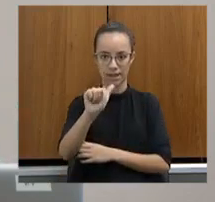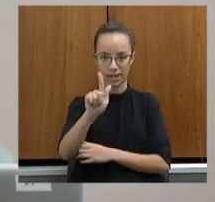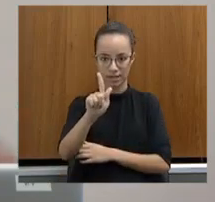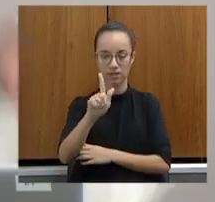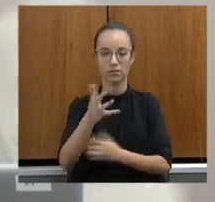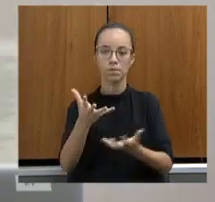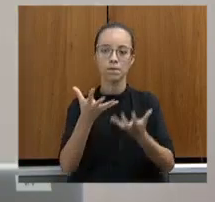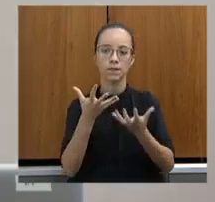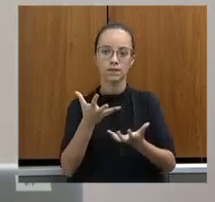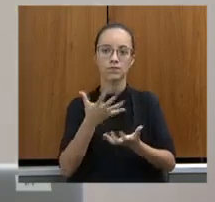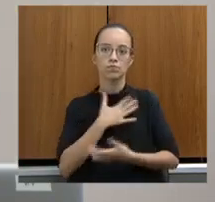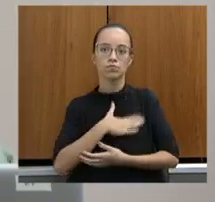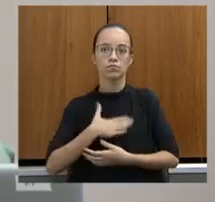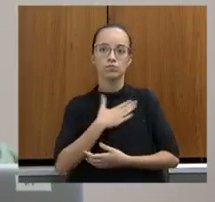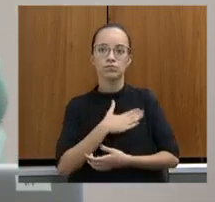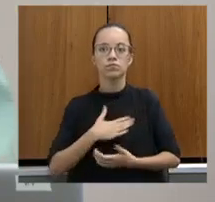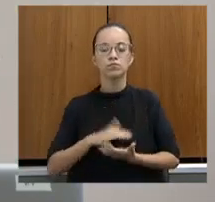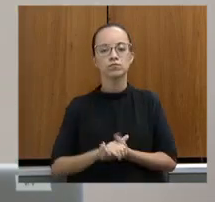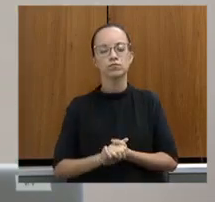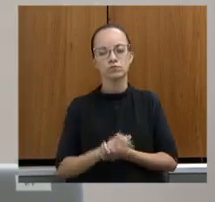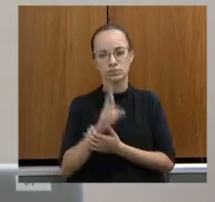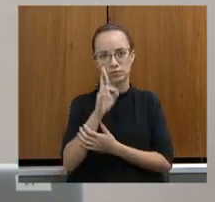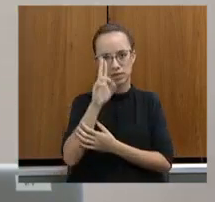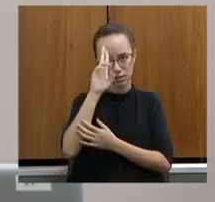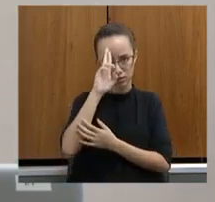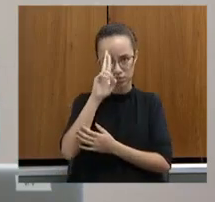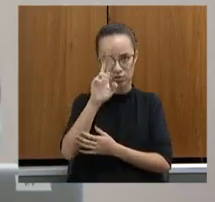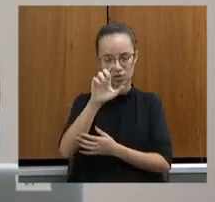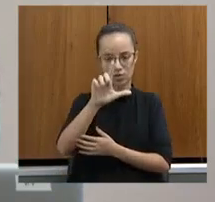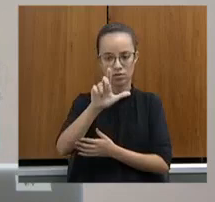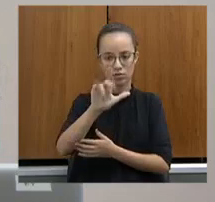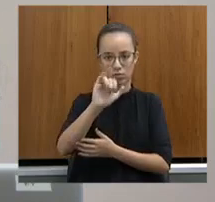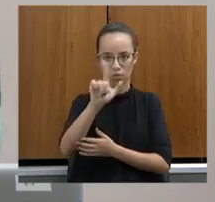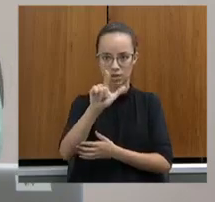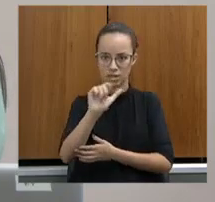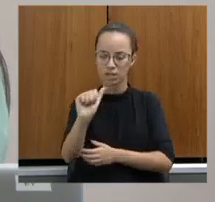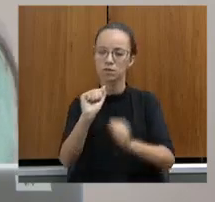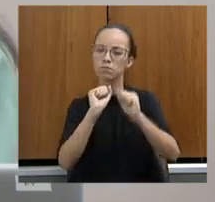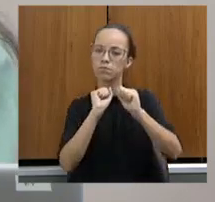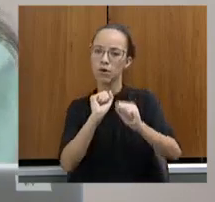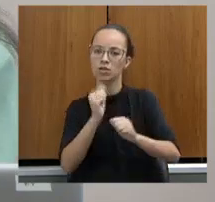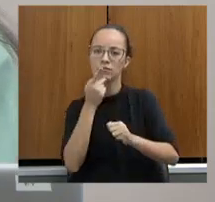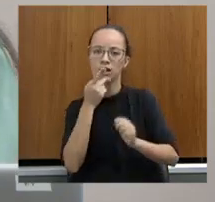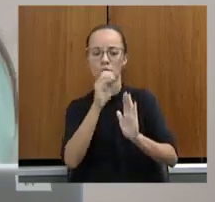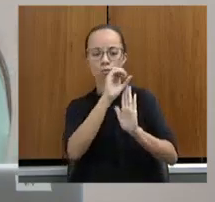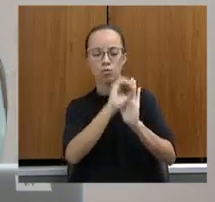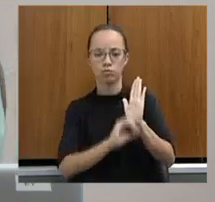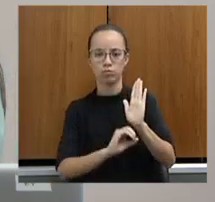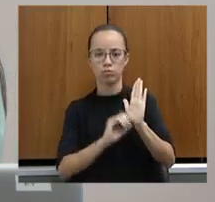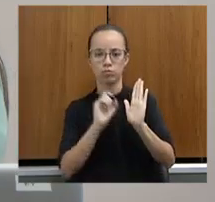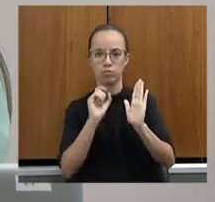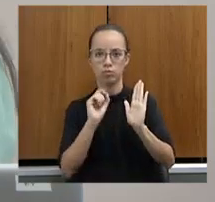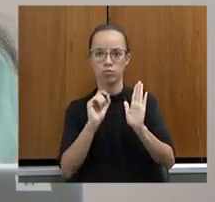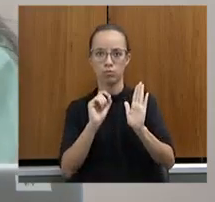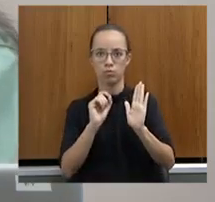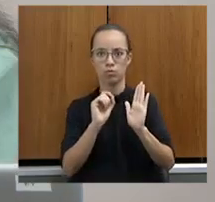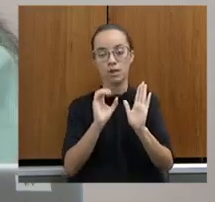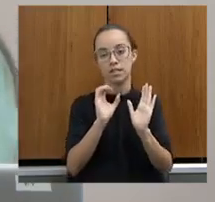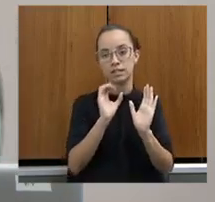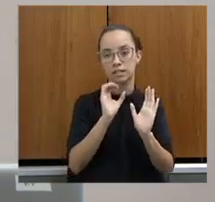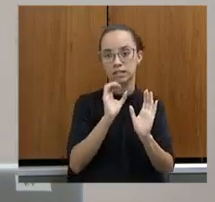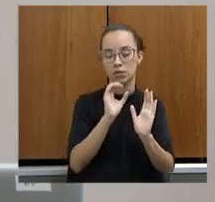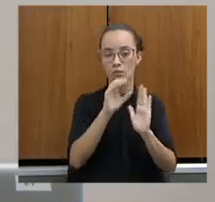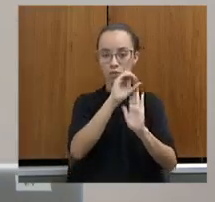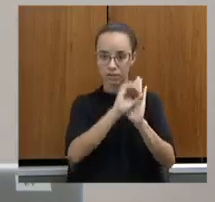eu gostaria de que você Luiza Né falasse um pouco mais sobre o orçamento baseiro que você